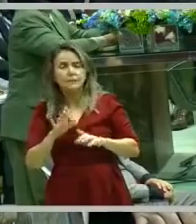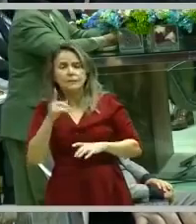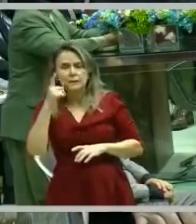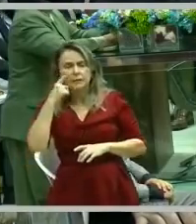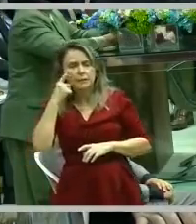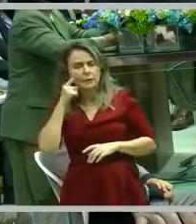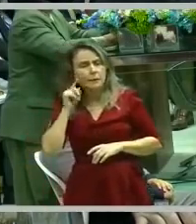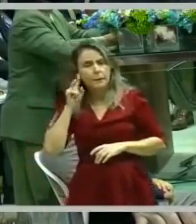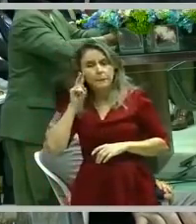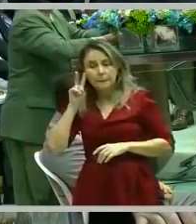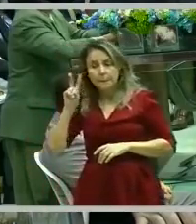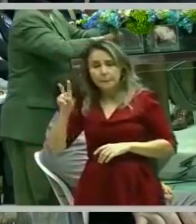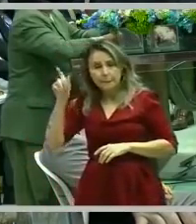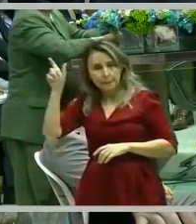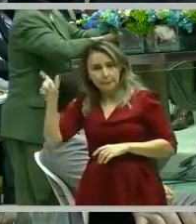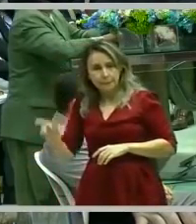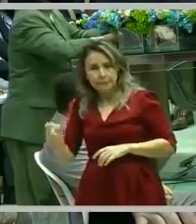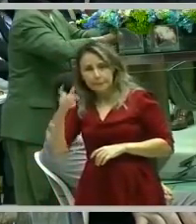está incomodando o inferno.